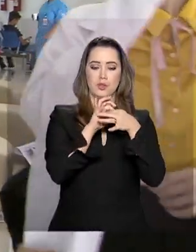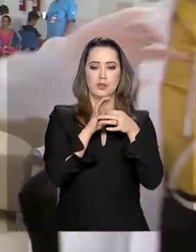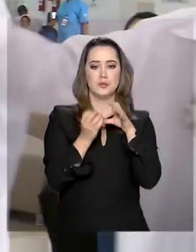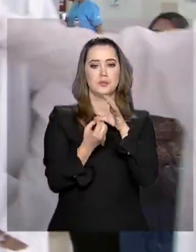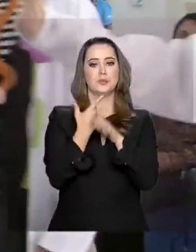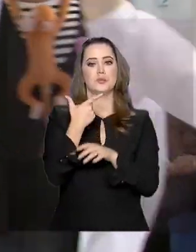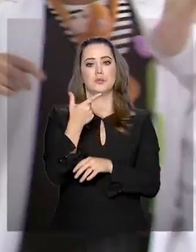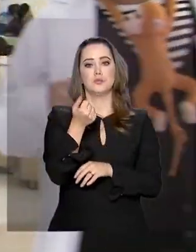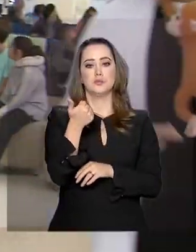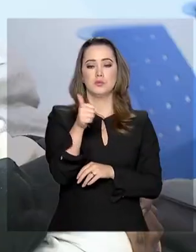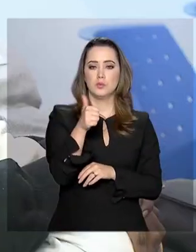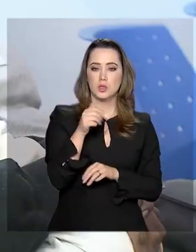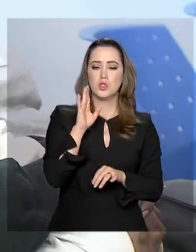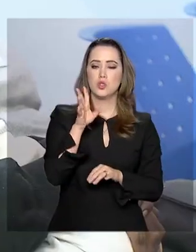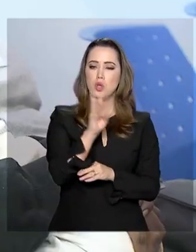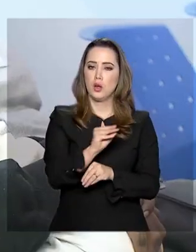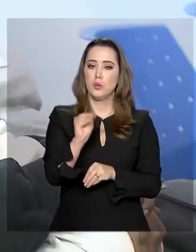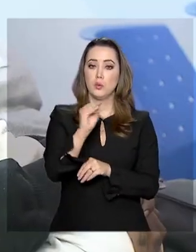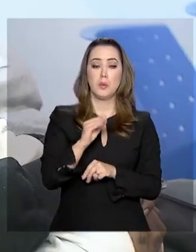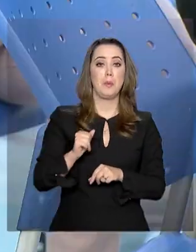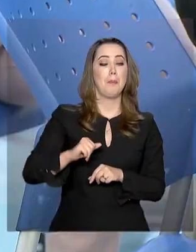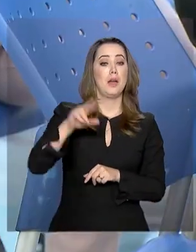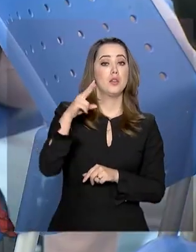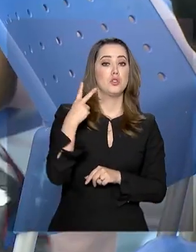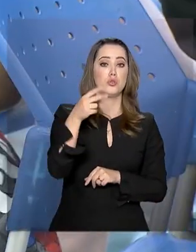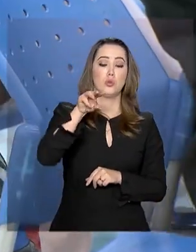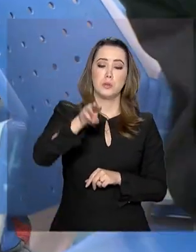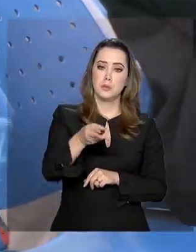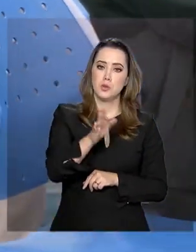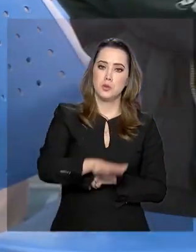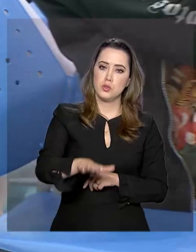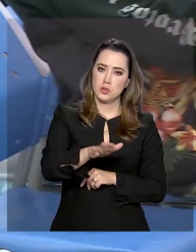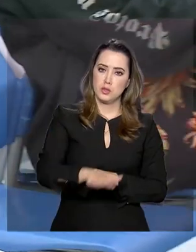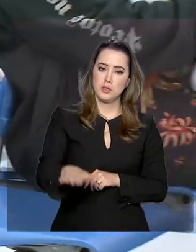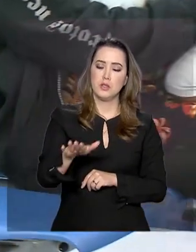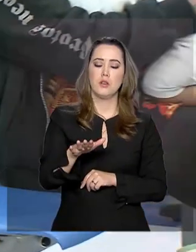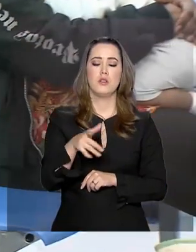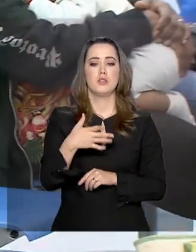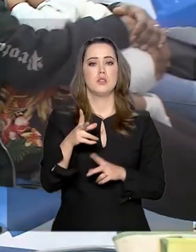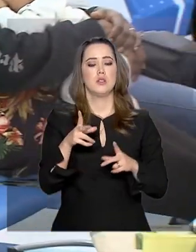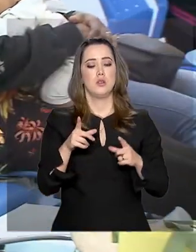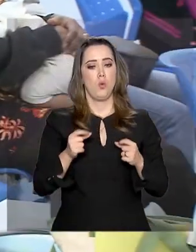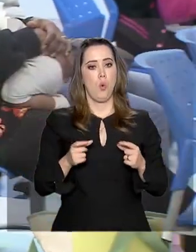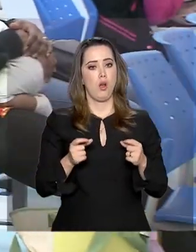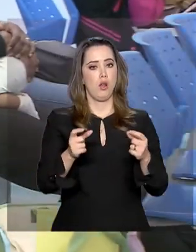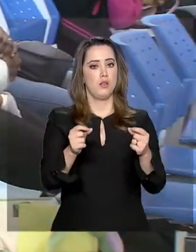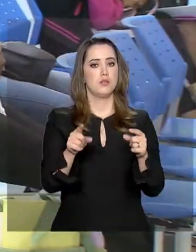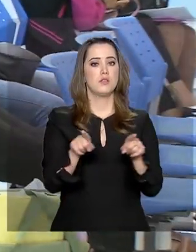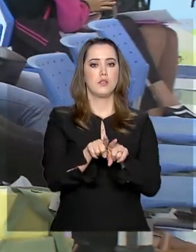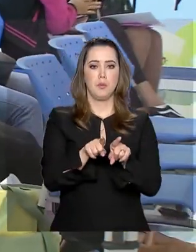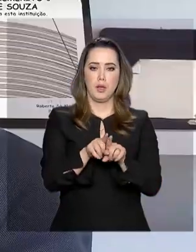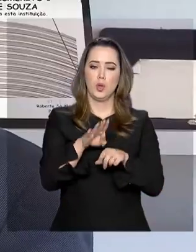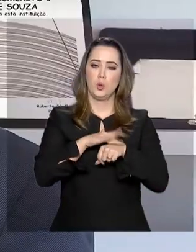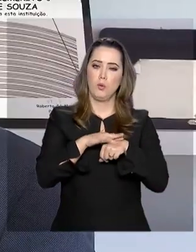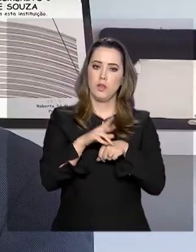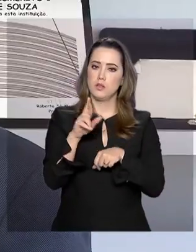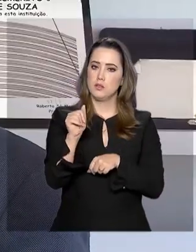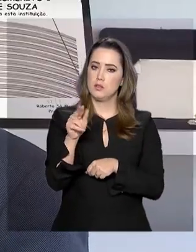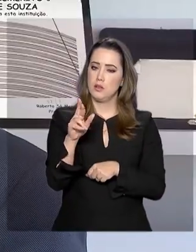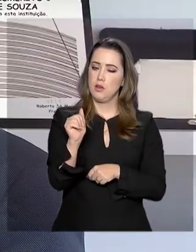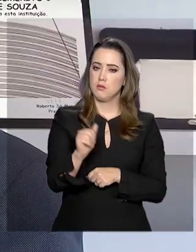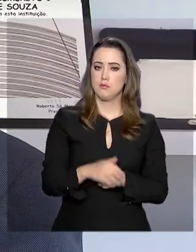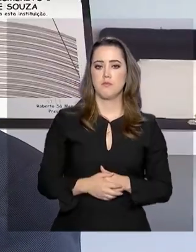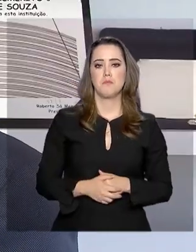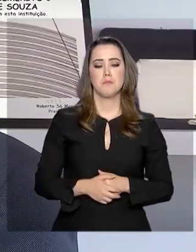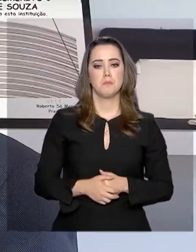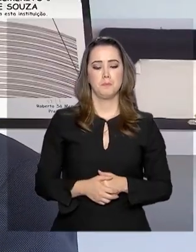2011 e já atendeu 2 milhões de crianças com câncer e doenças raras pelo Sistema Único de Saúde. É uma parceria